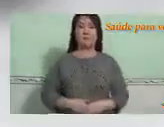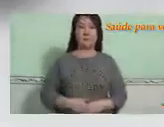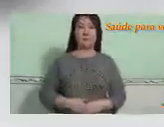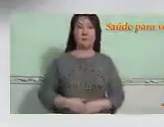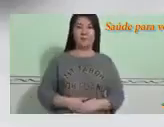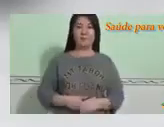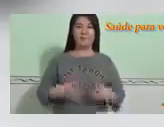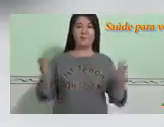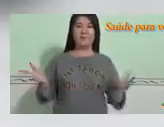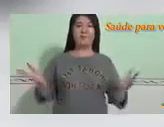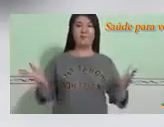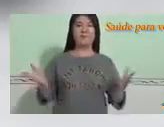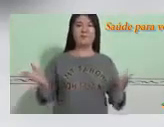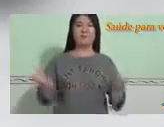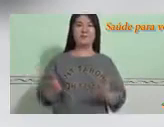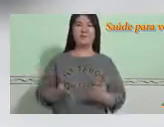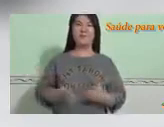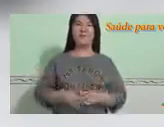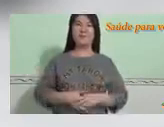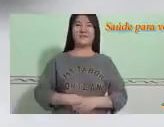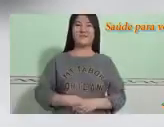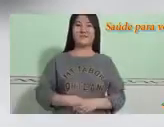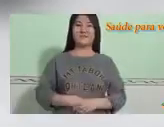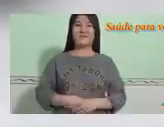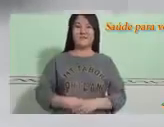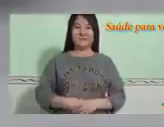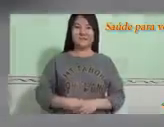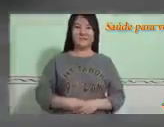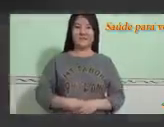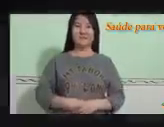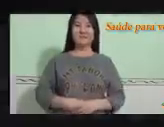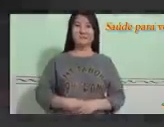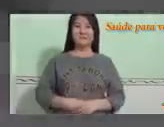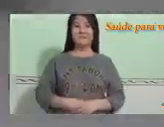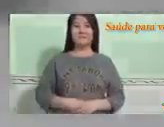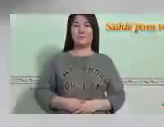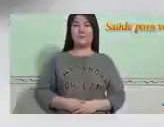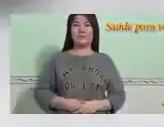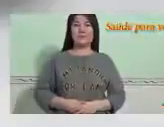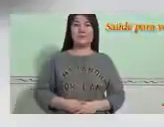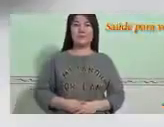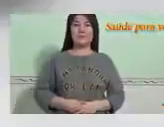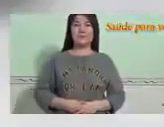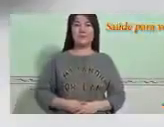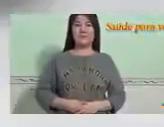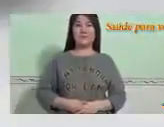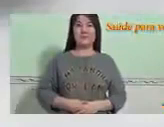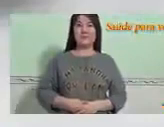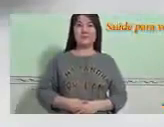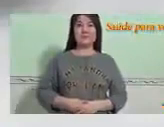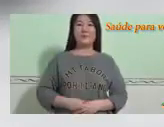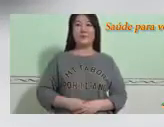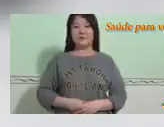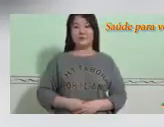Estes sintomas podem aparecer juntos ou a pessoa pode ter apenas algum deles, geralmente, surgem de forma leve e